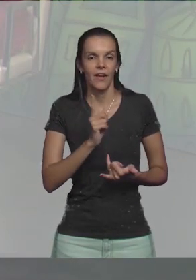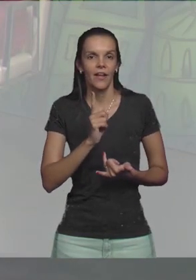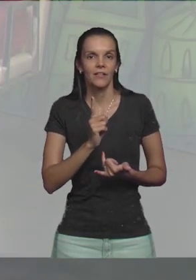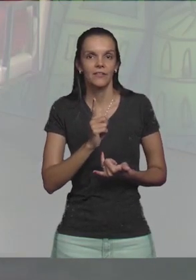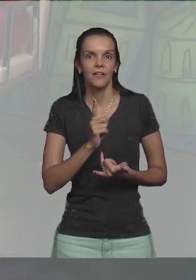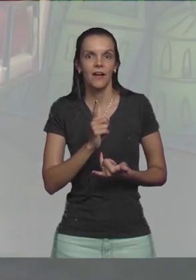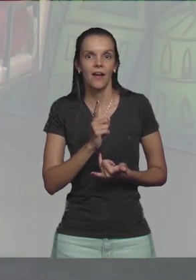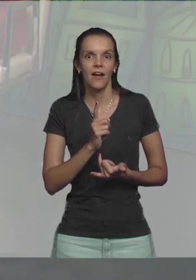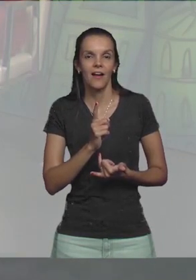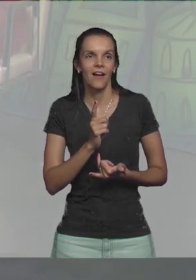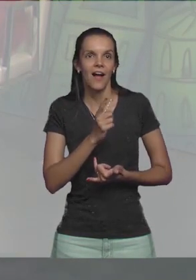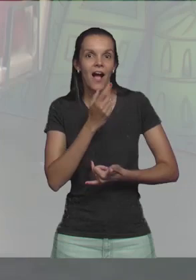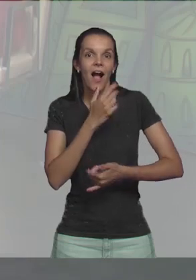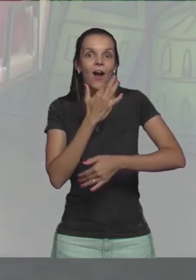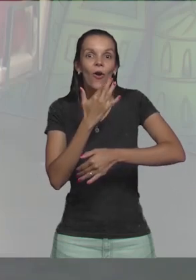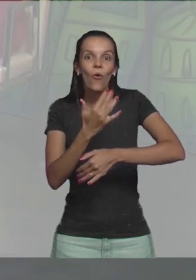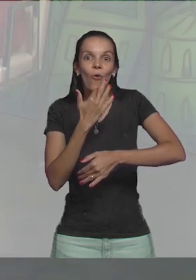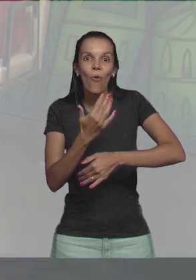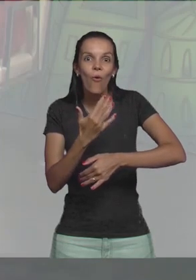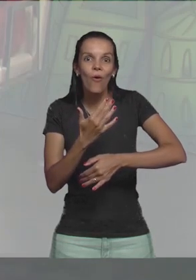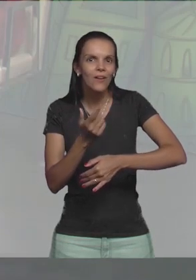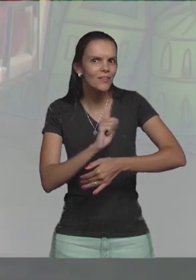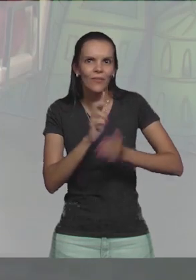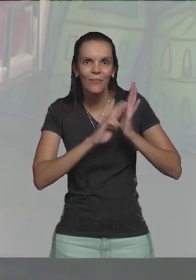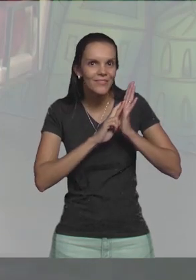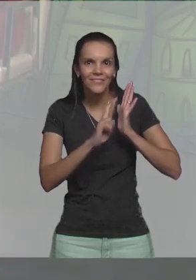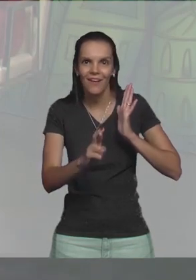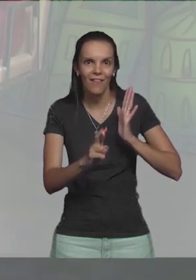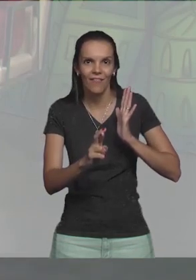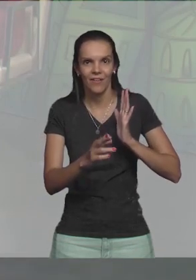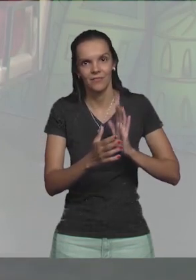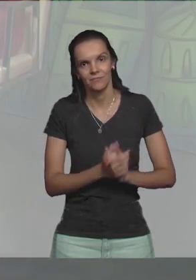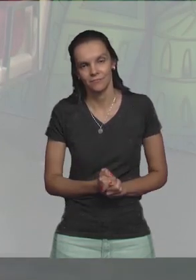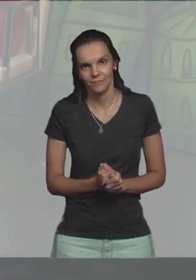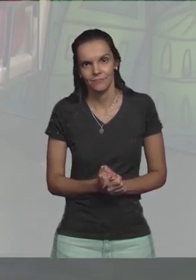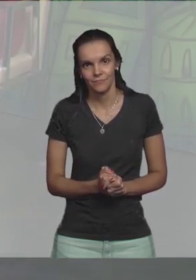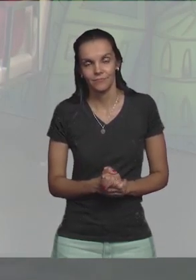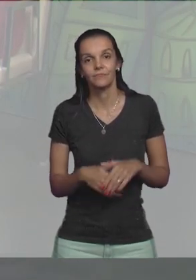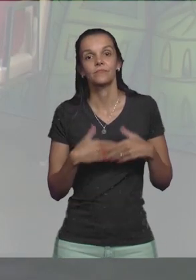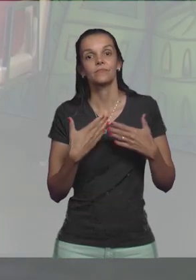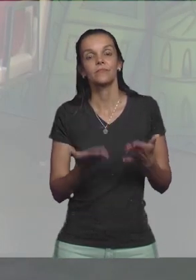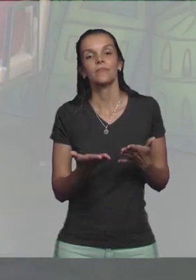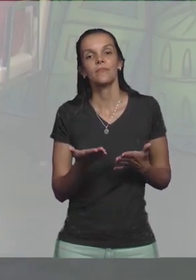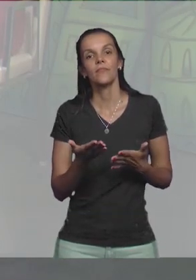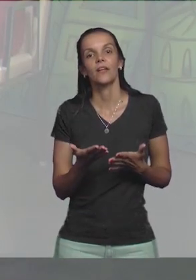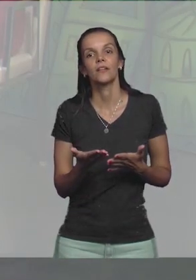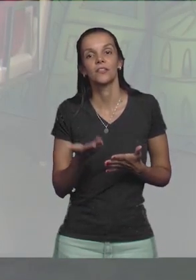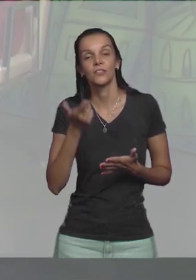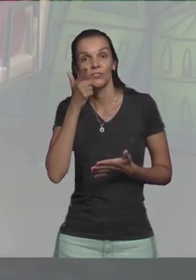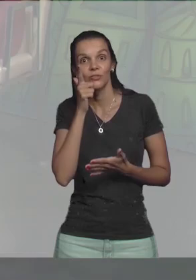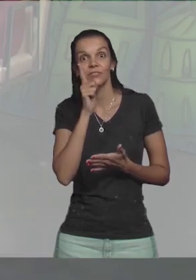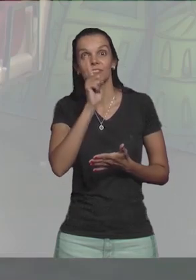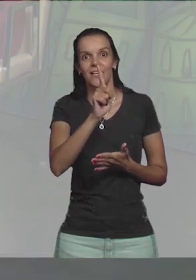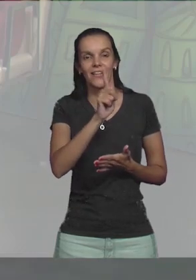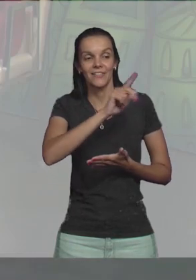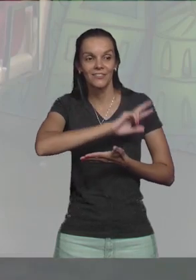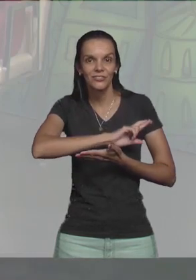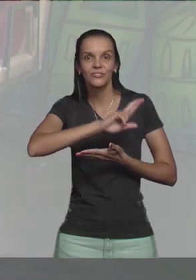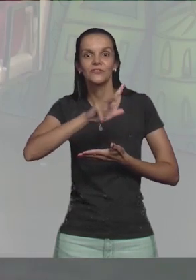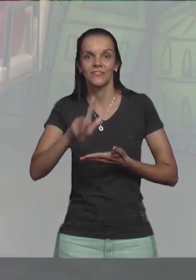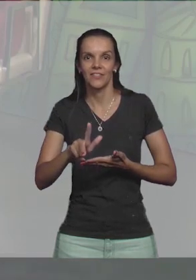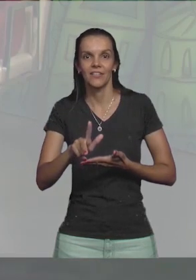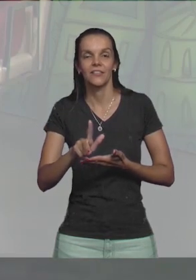cor da gente, né? Ele não nos representava. Então, quando a gente consegue ter essas